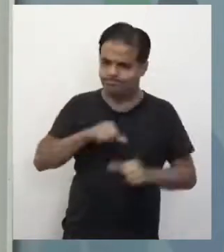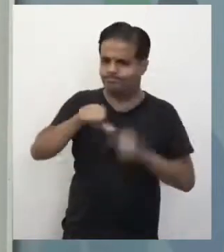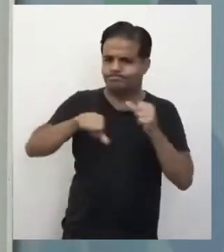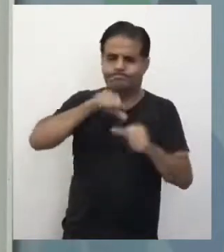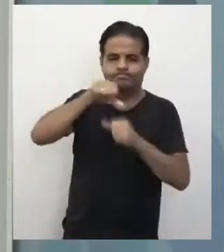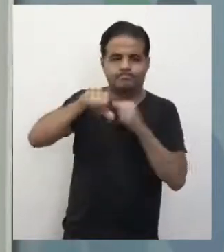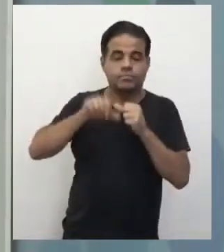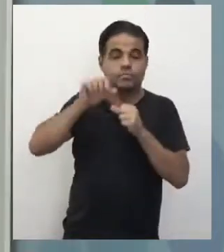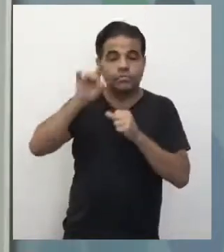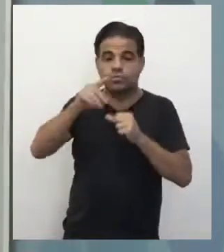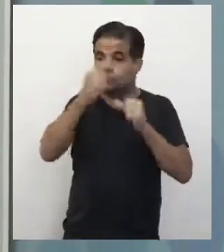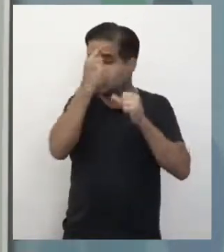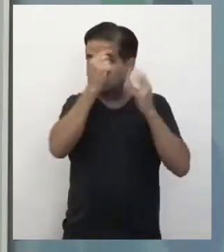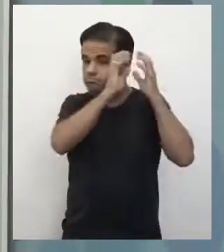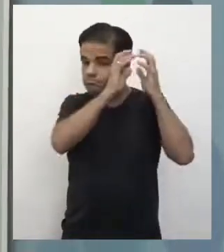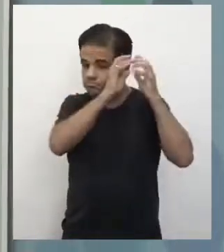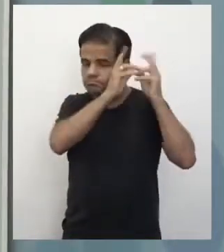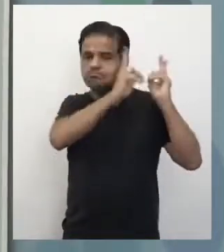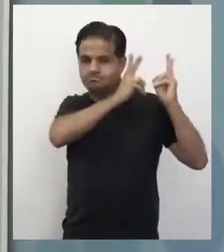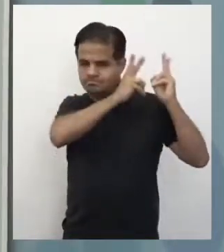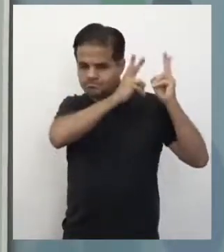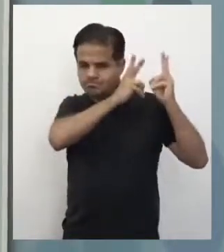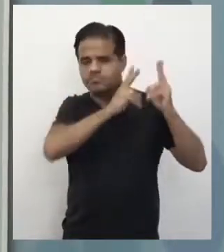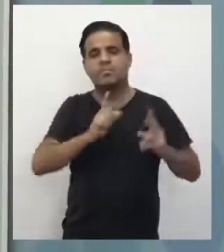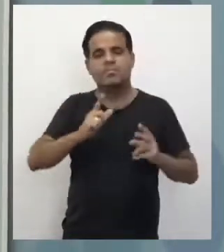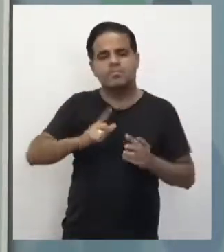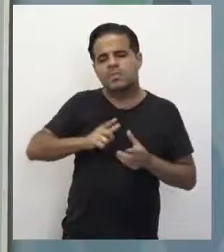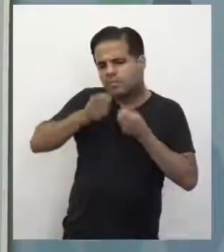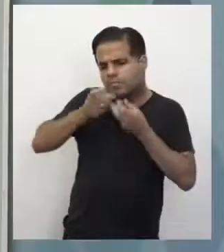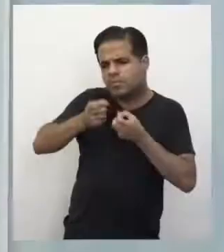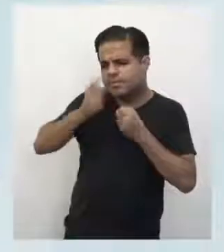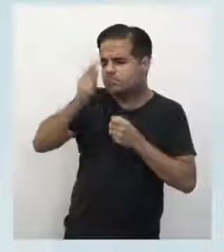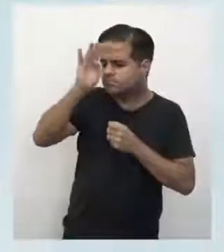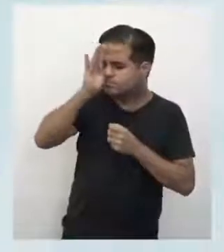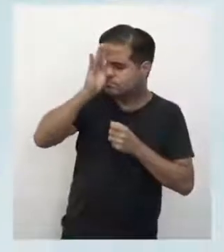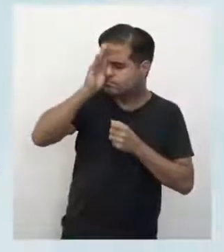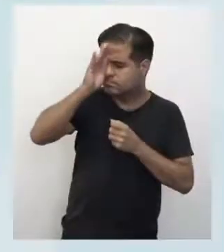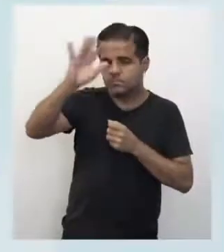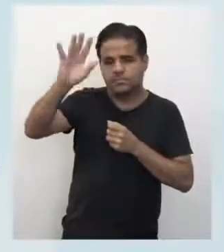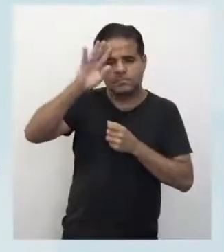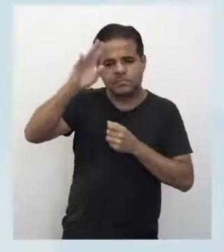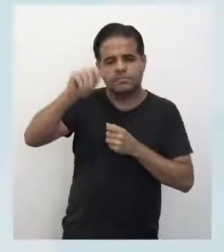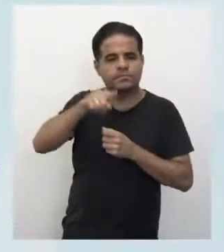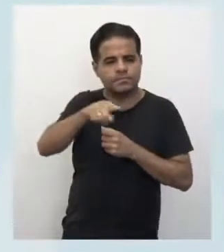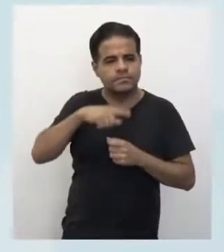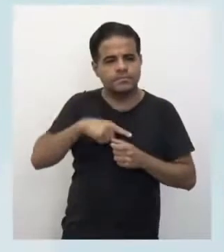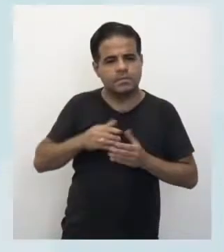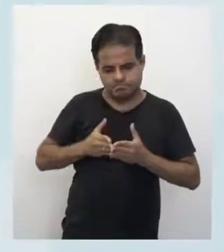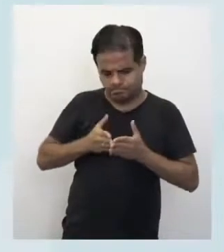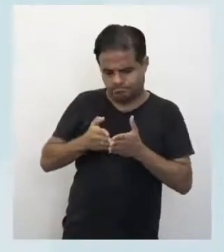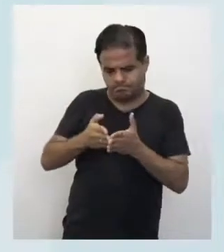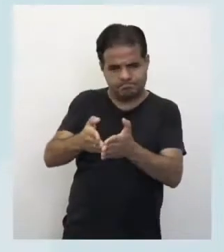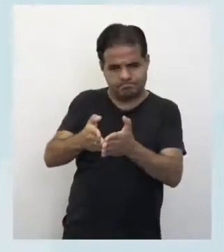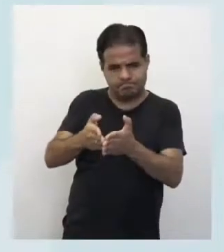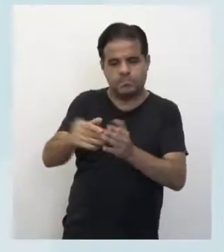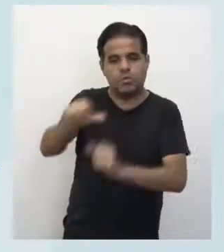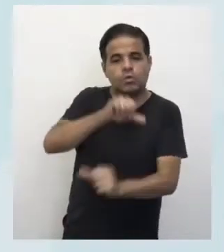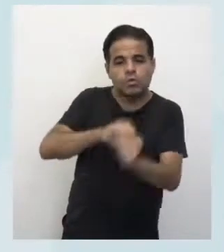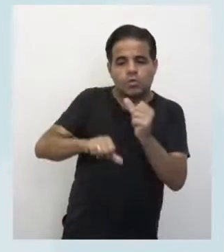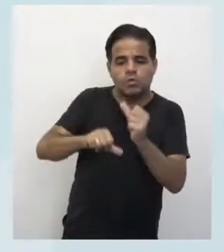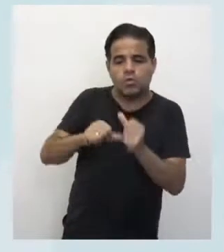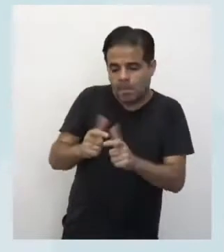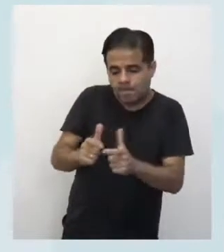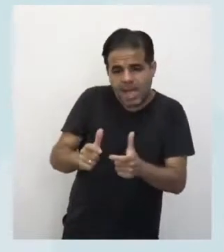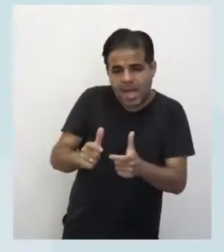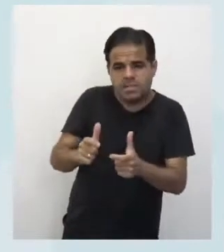com exceção dos meus neurônios. Tendo essa informação, imagine o seguinte, você tem um barco e troca uma peça